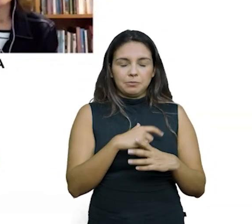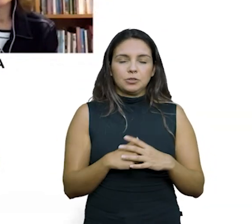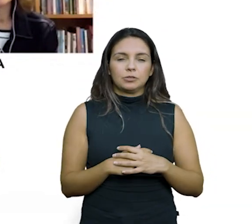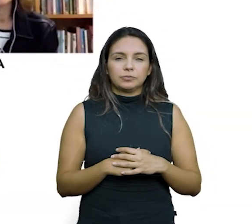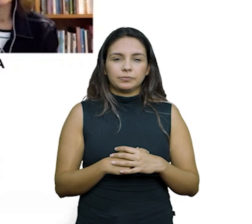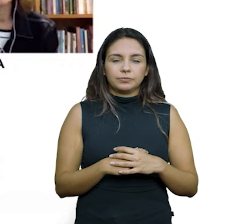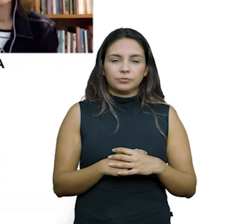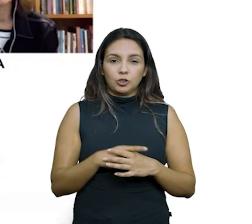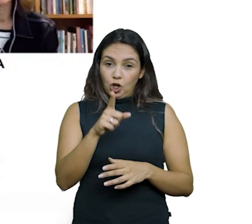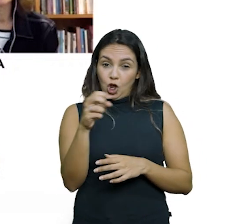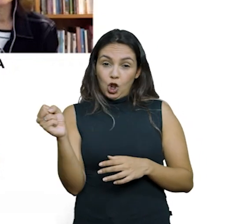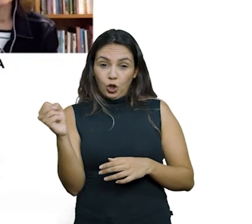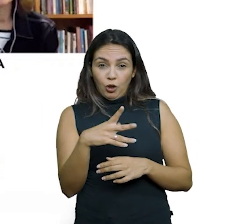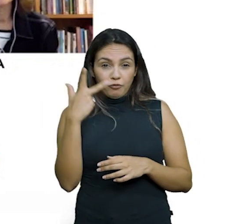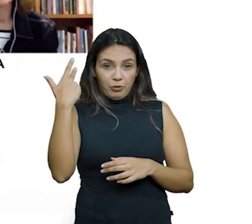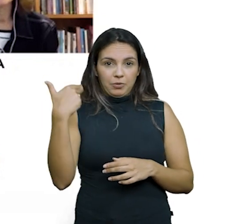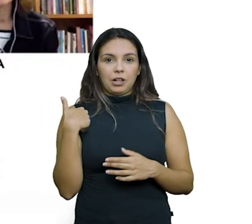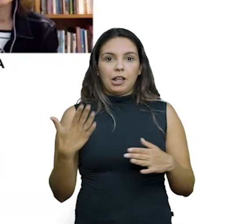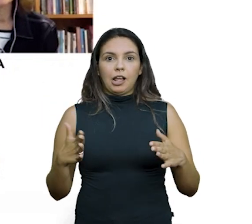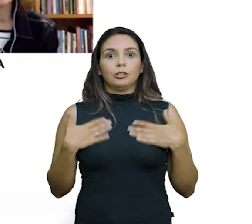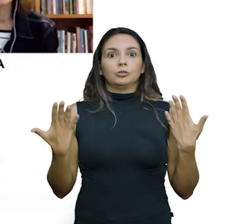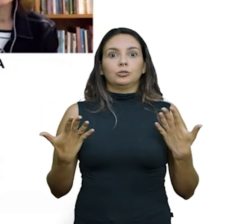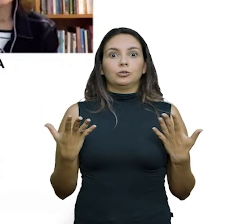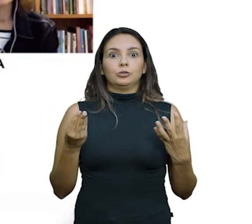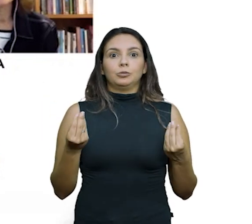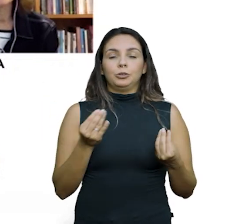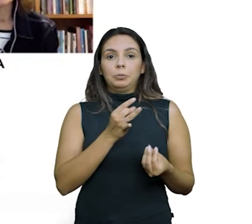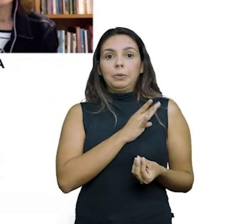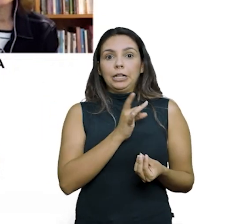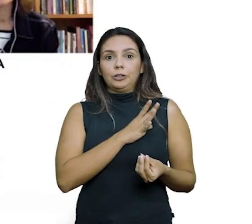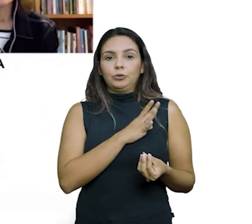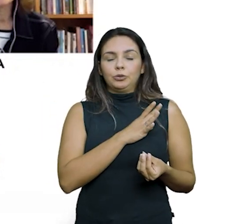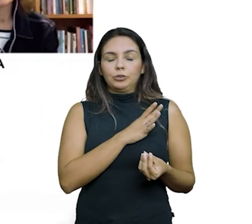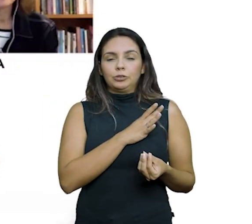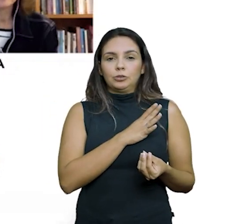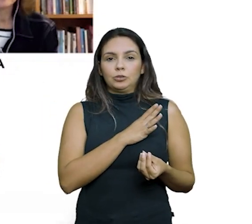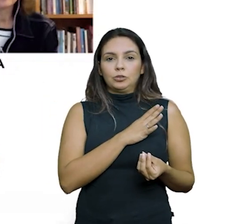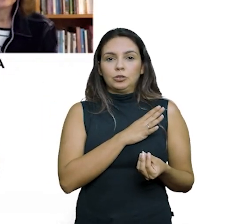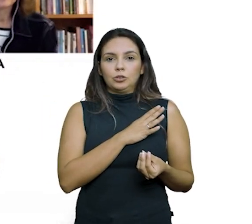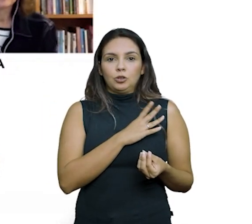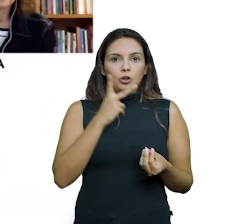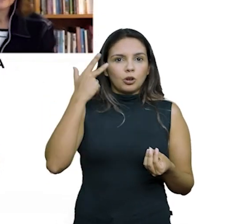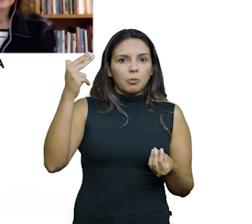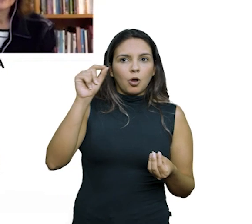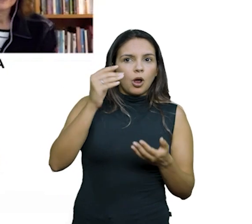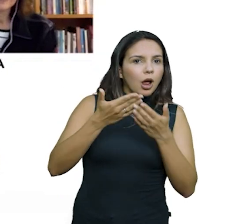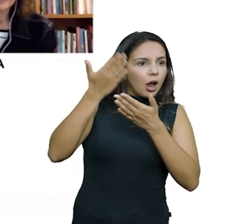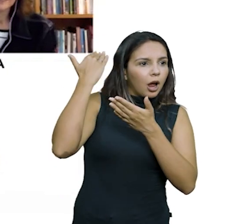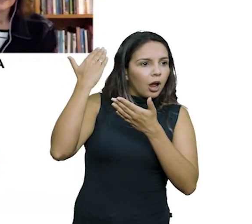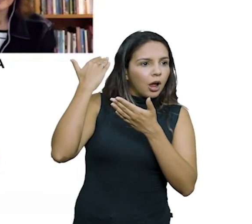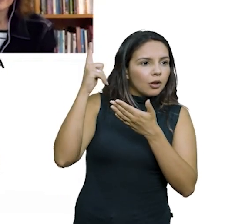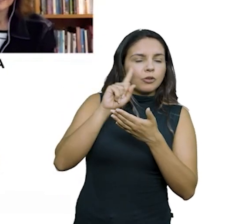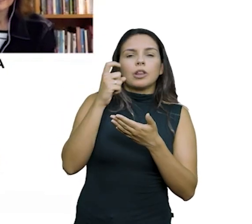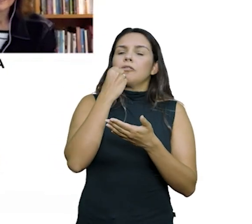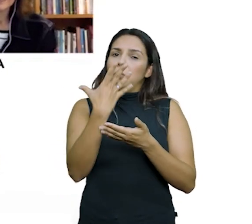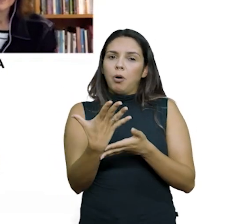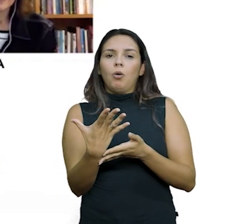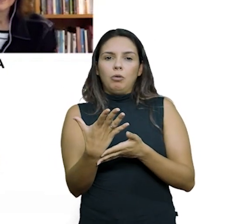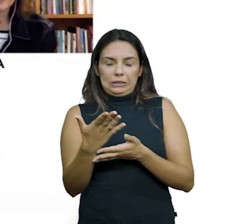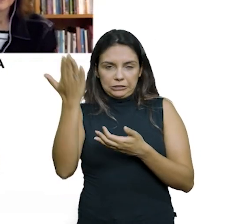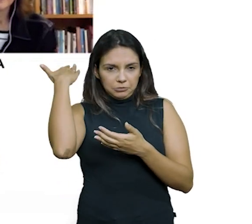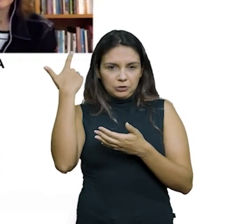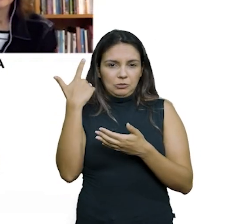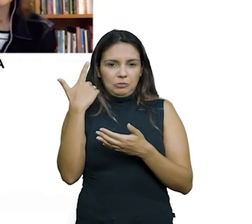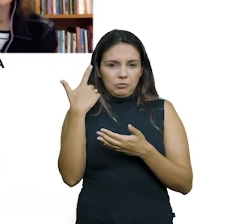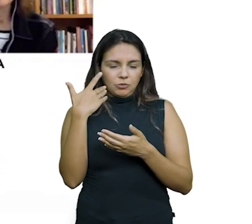tínhamos. E esse novo normal me assusta muito. Tipo, vai ser um normal como era antigamente, mas antigamente não estava tão bom